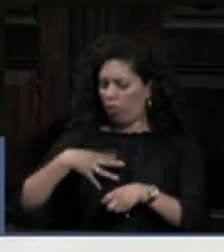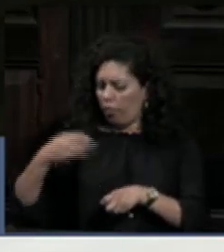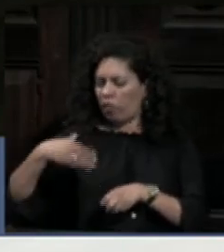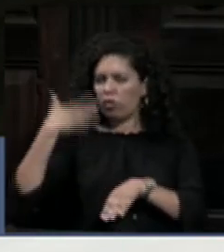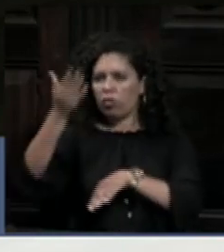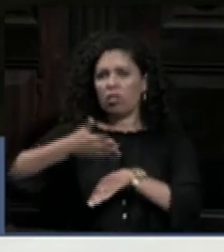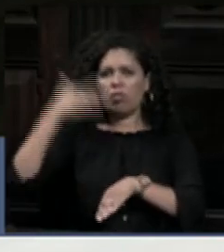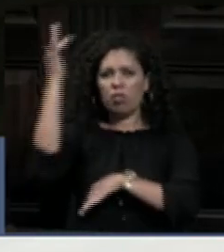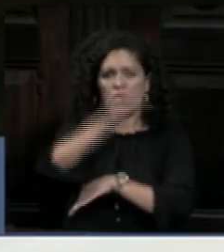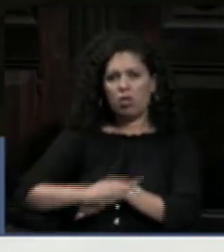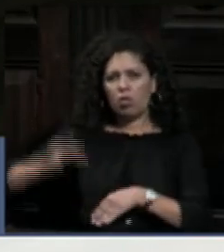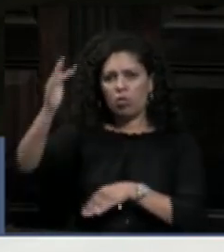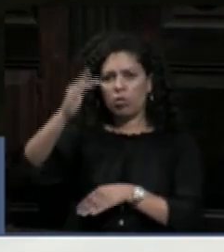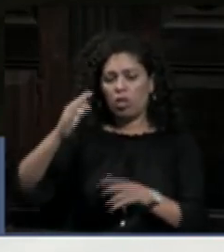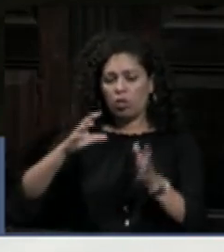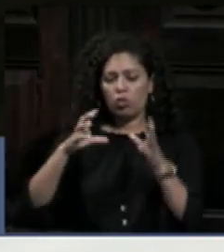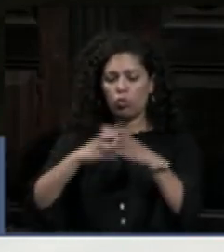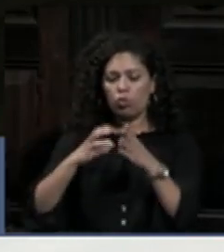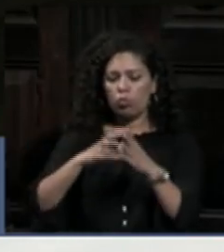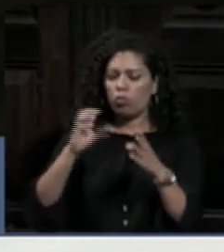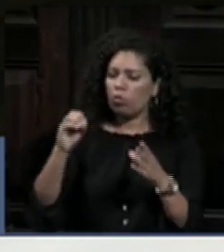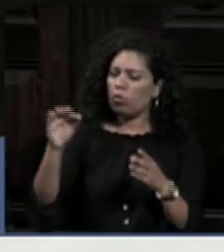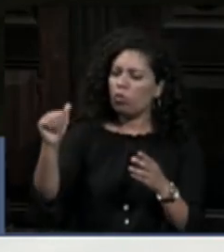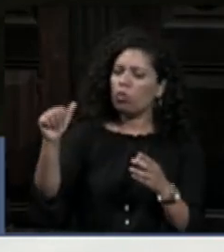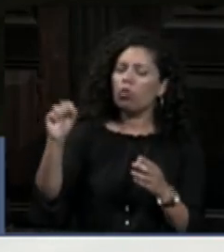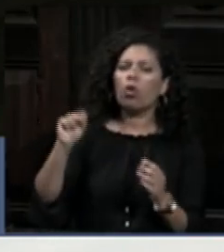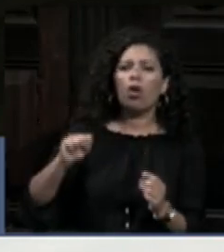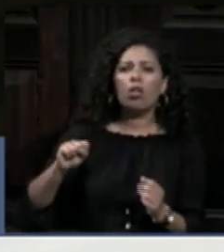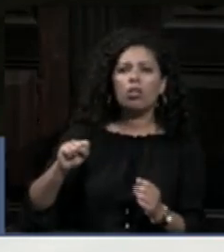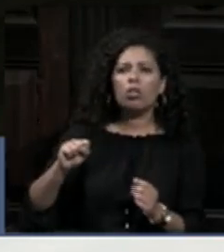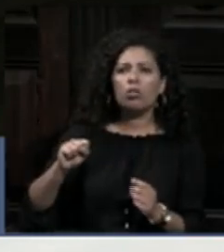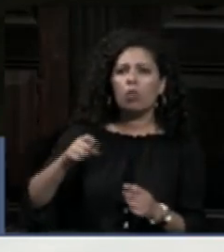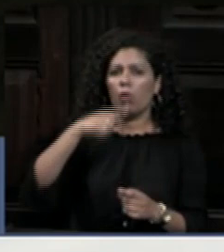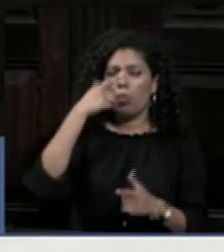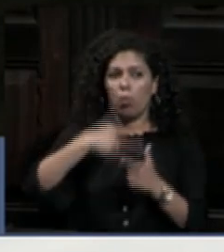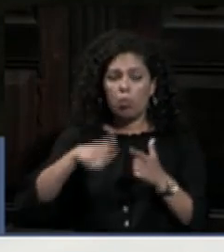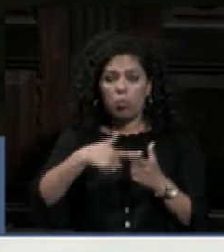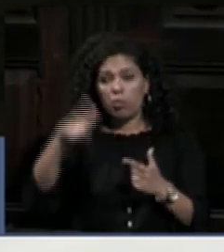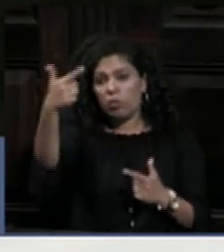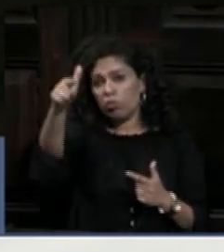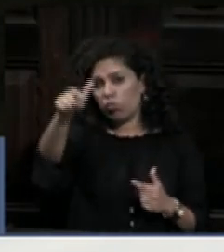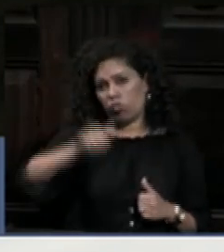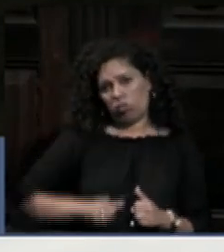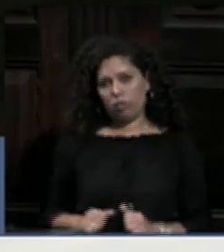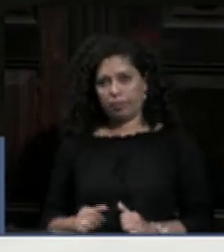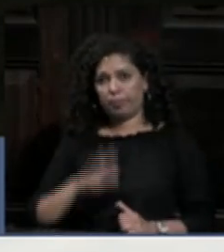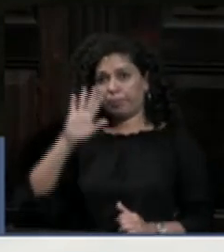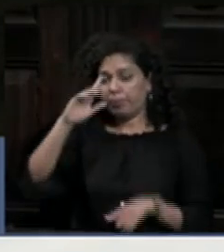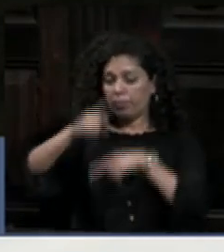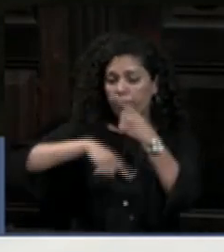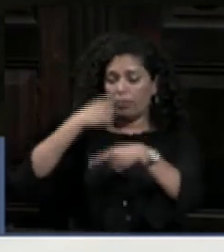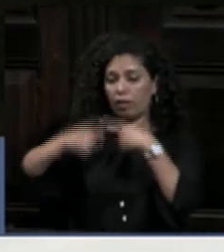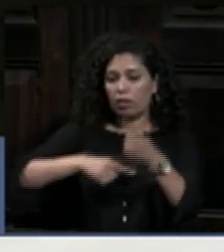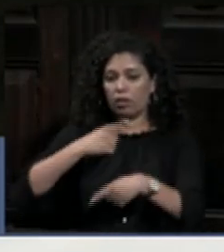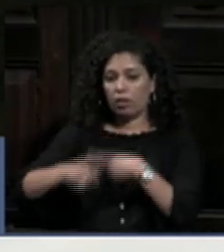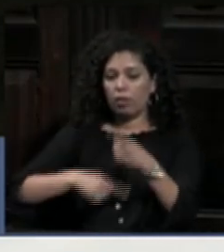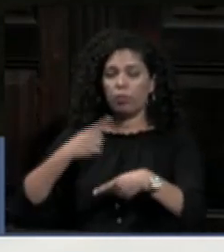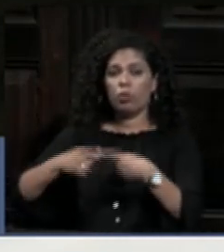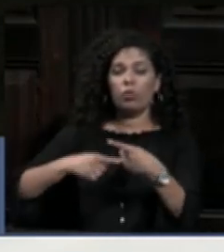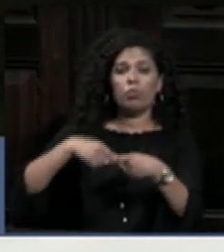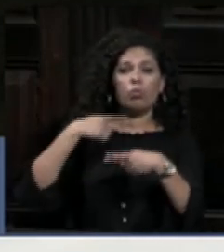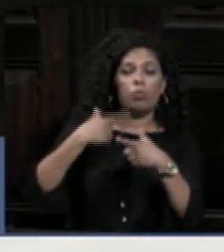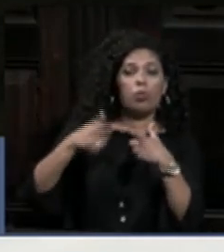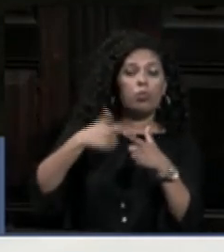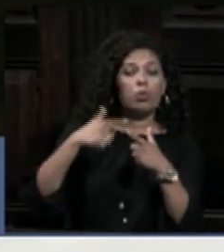agrária brasileira só passou a ser um tema polêmico quando as cotas começaram a cansar pobres negros